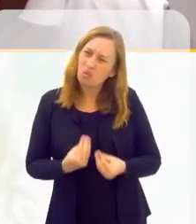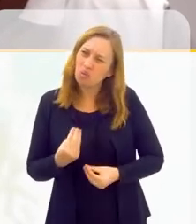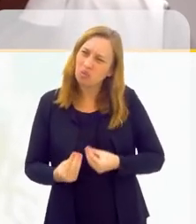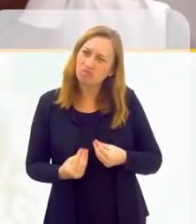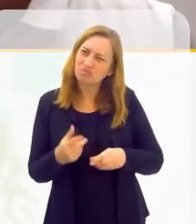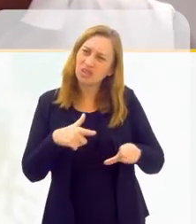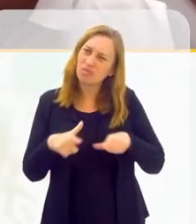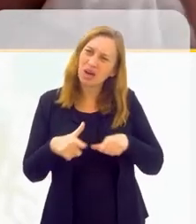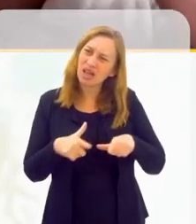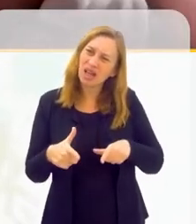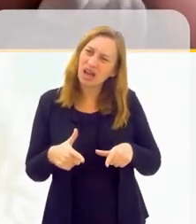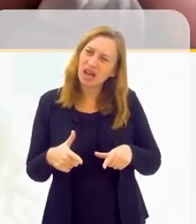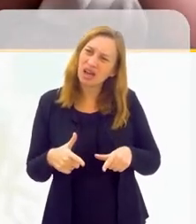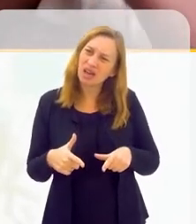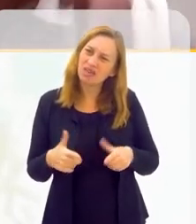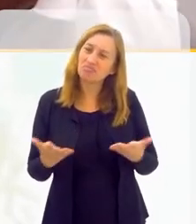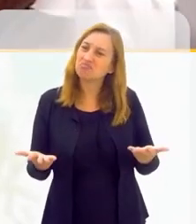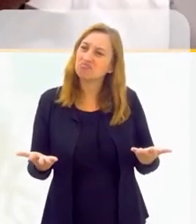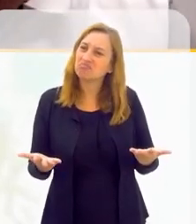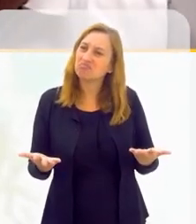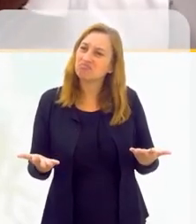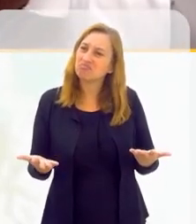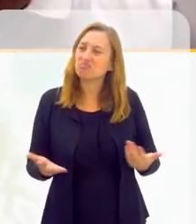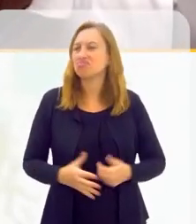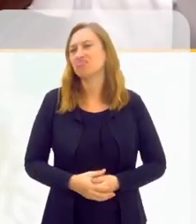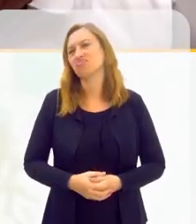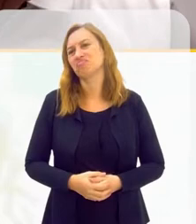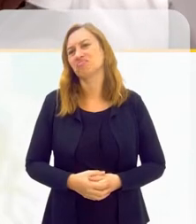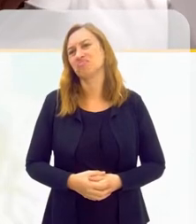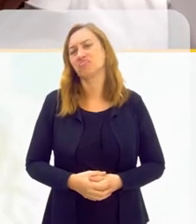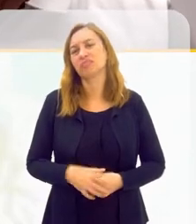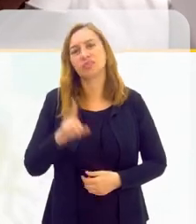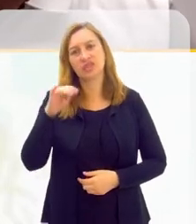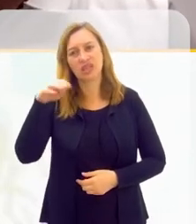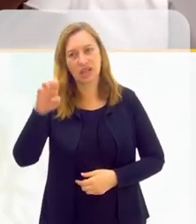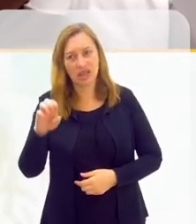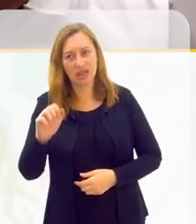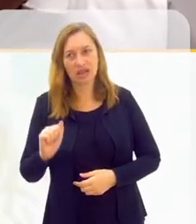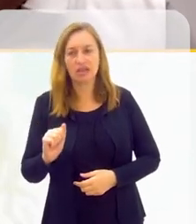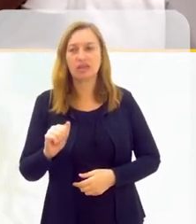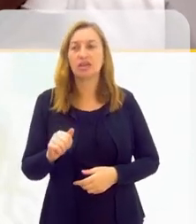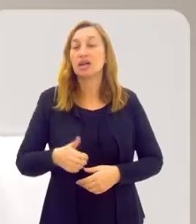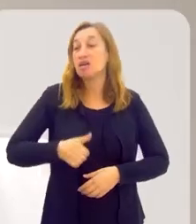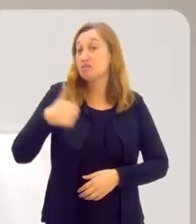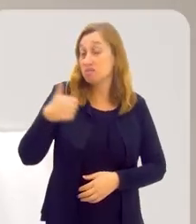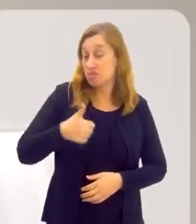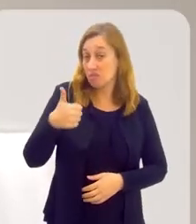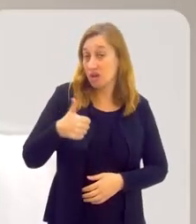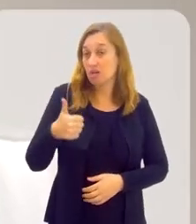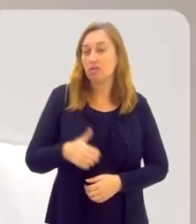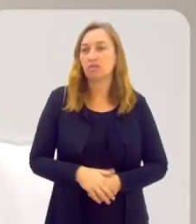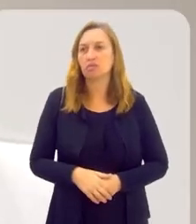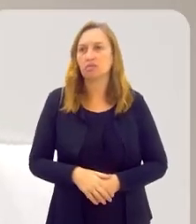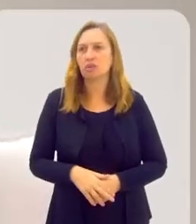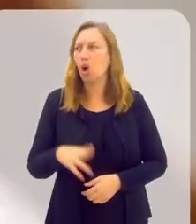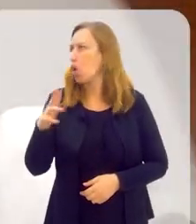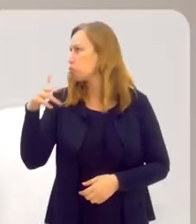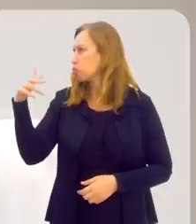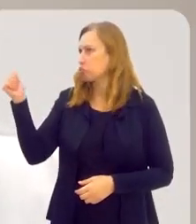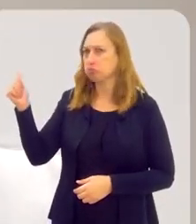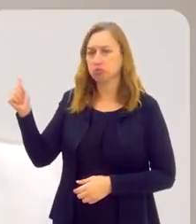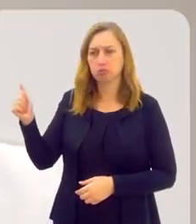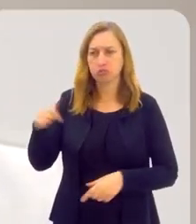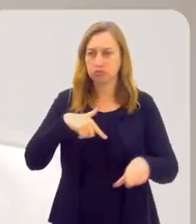foi fazer isso? Como é que foi esse trabalho? Olha, Daniela, em primeiro lugar, eu